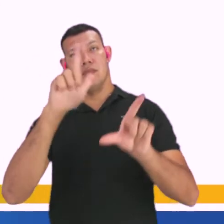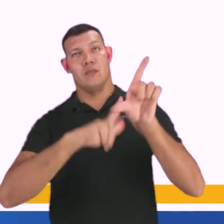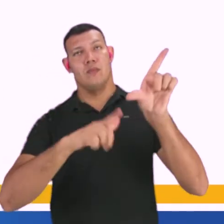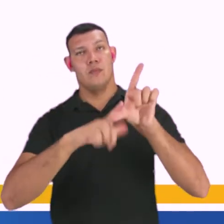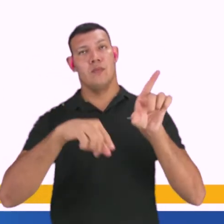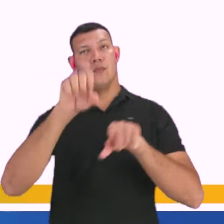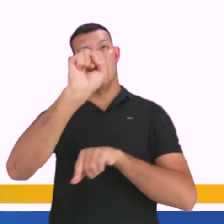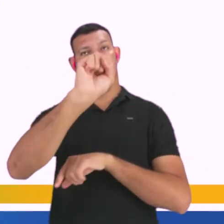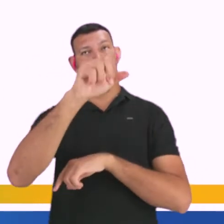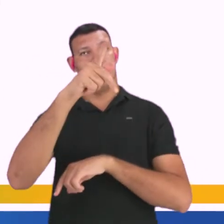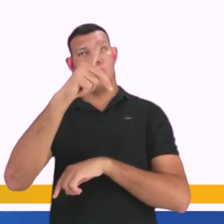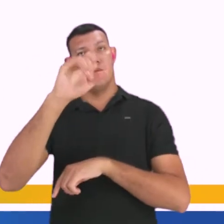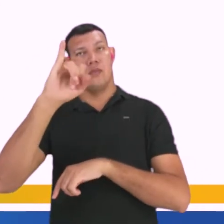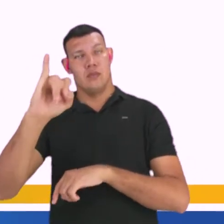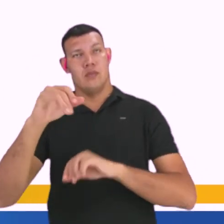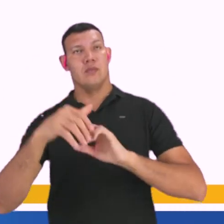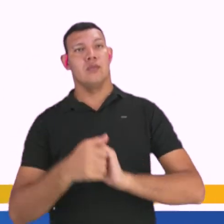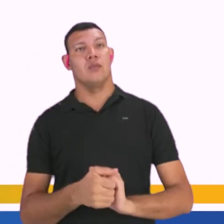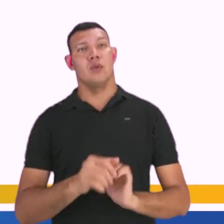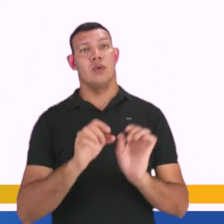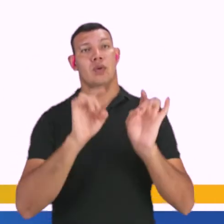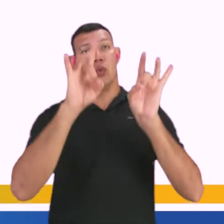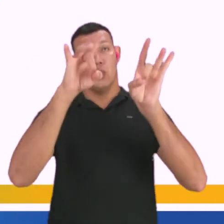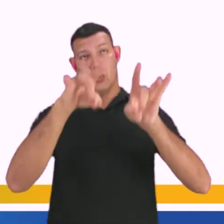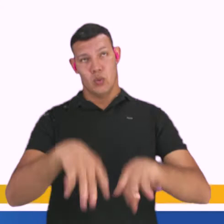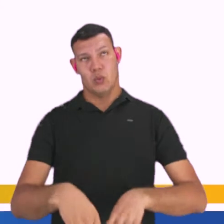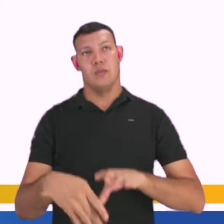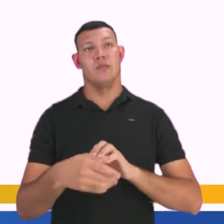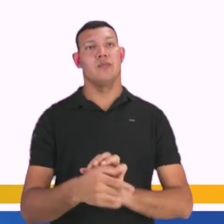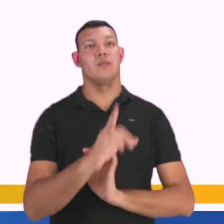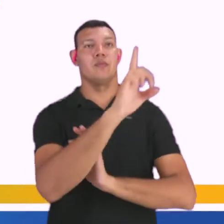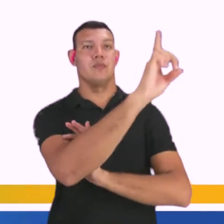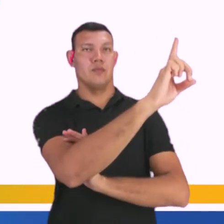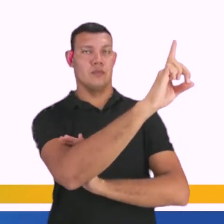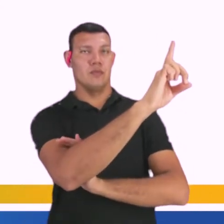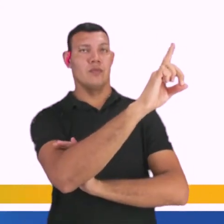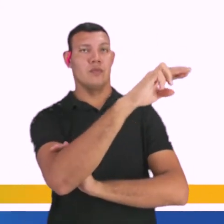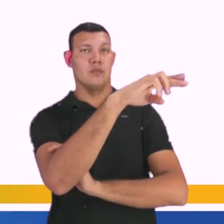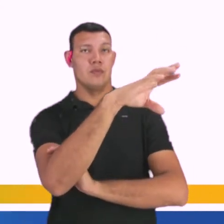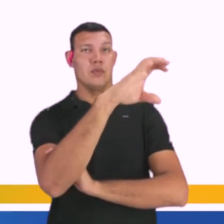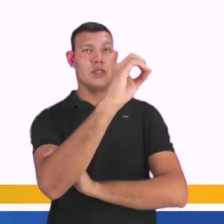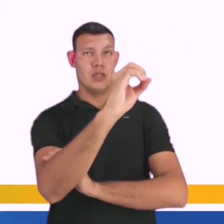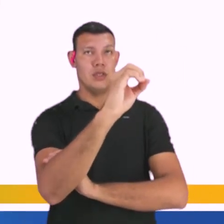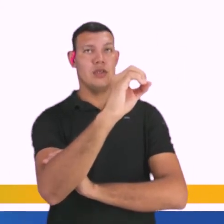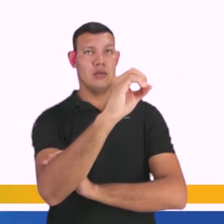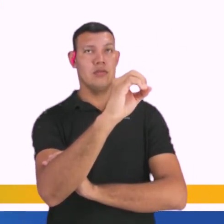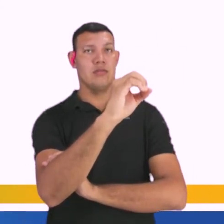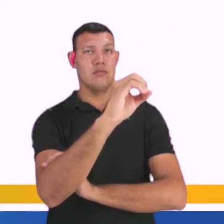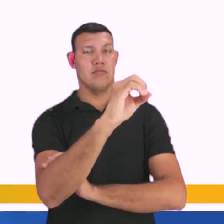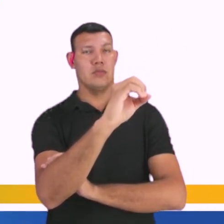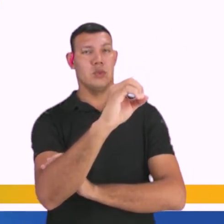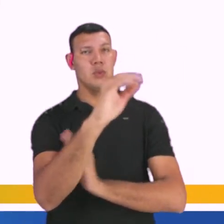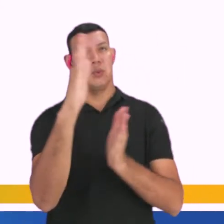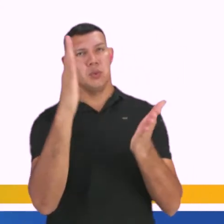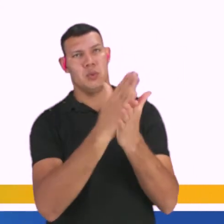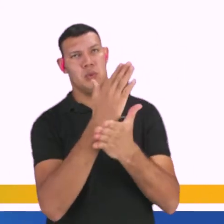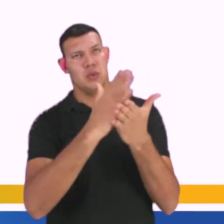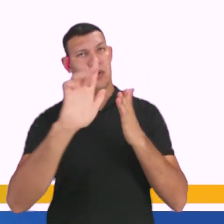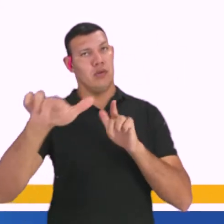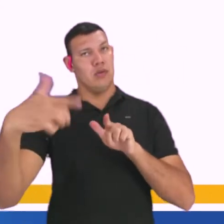E o nosso último caso que nós estudamos foi sobre quando determinante foi igual a zero e pelo menos um deles